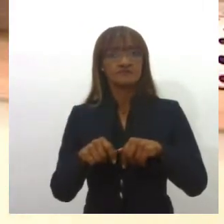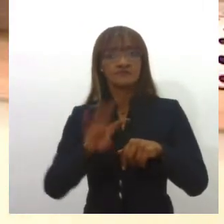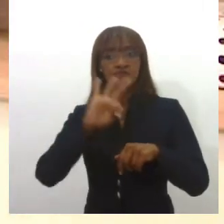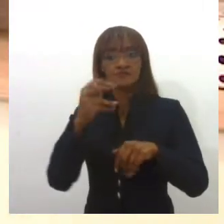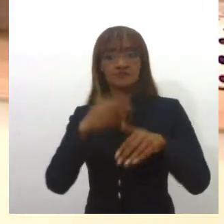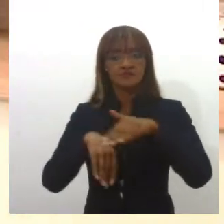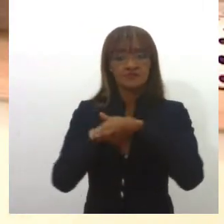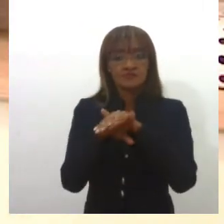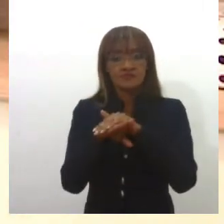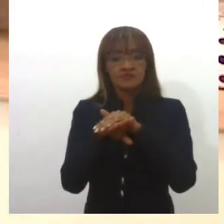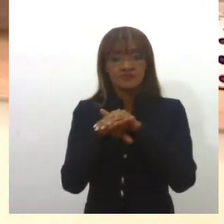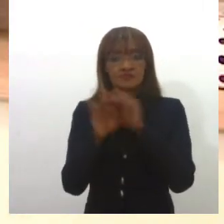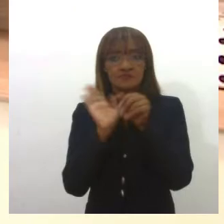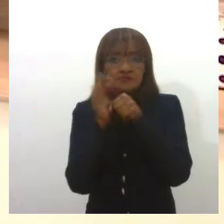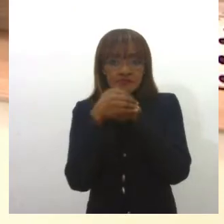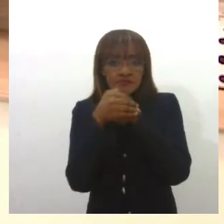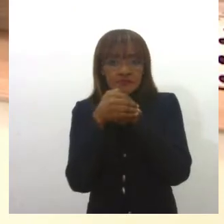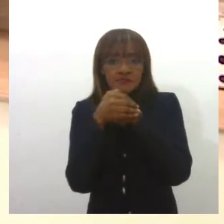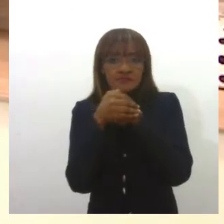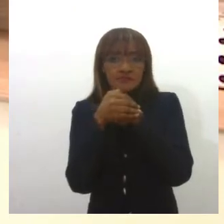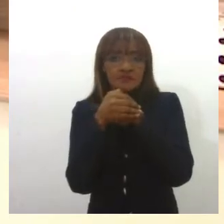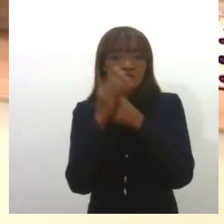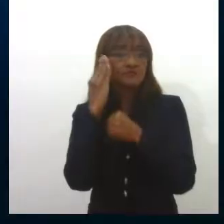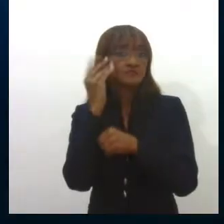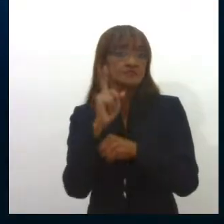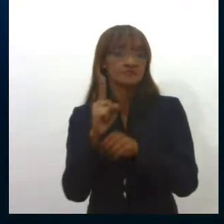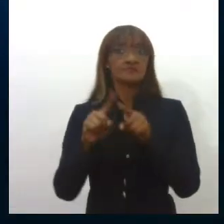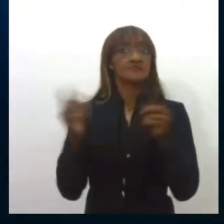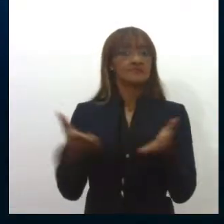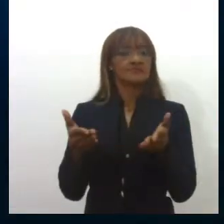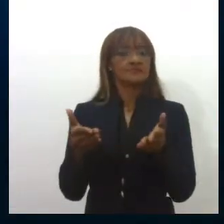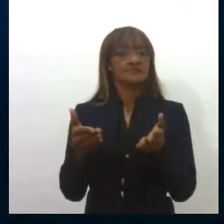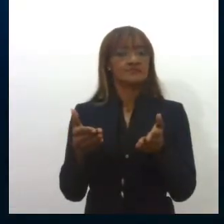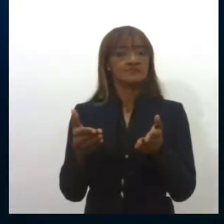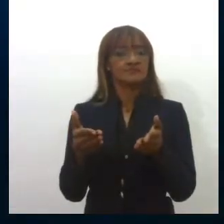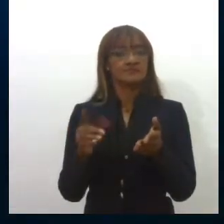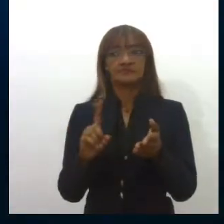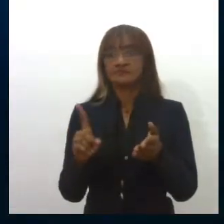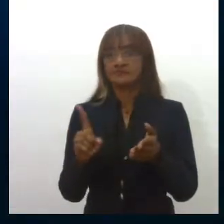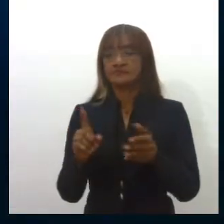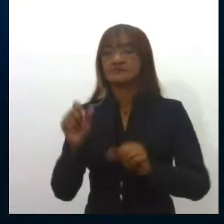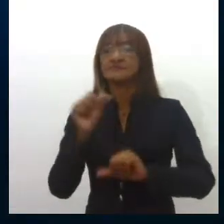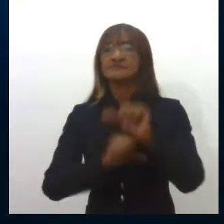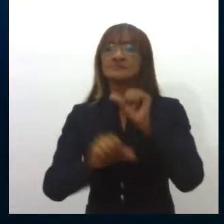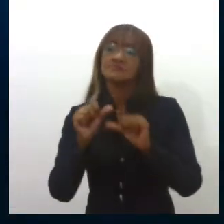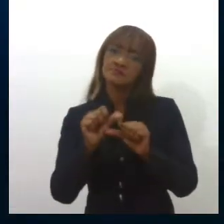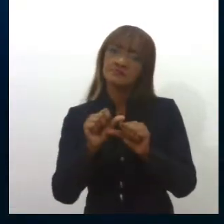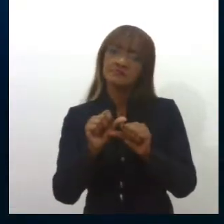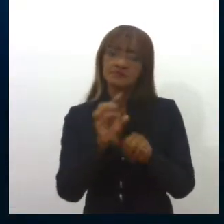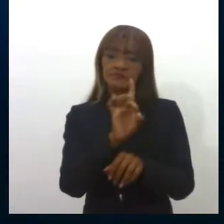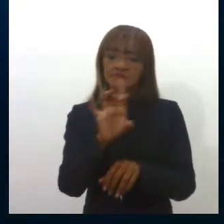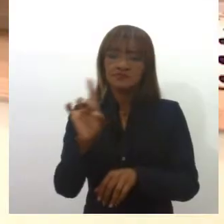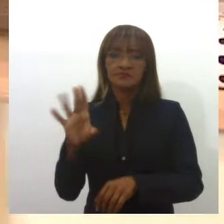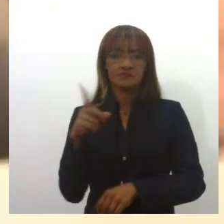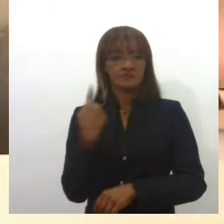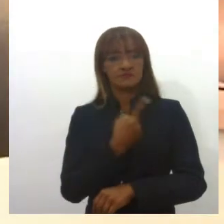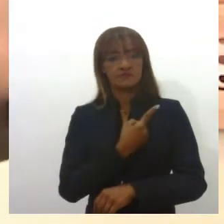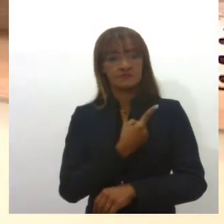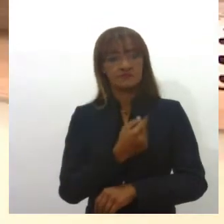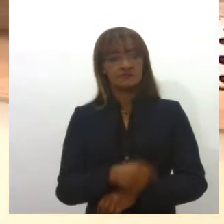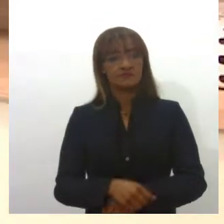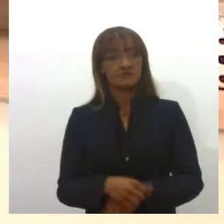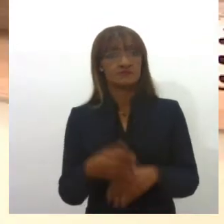toda a sujeira, e não haveria como saber. Hoje não. A mudança está em cada um de nós.